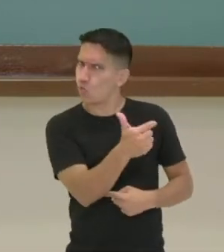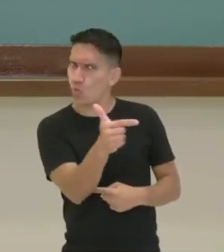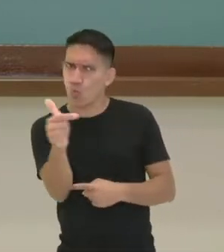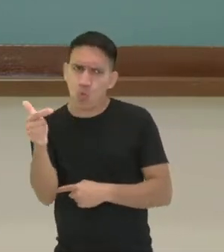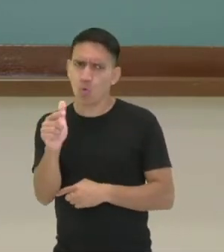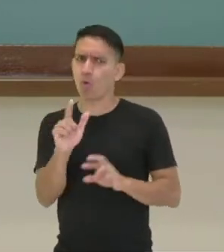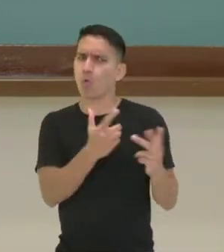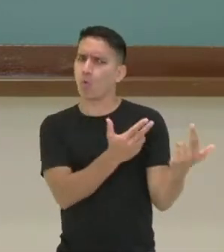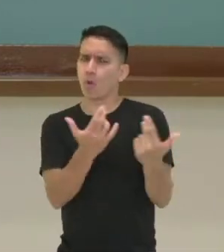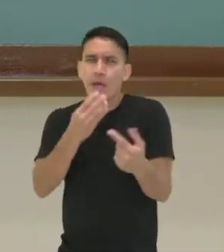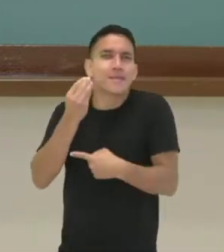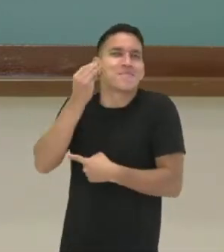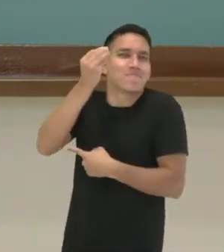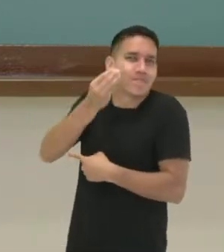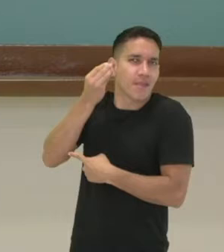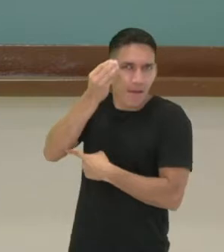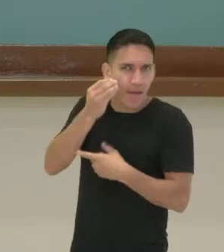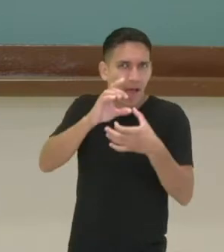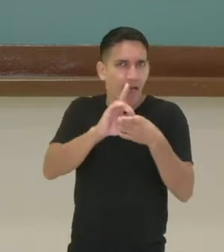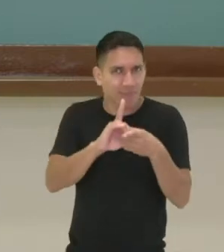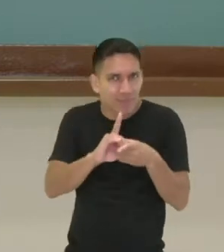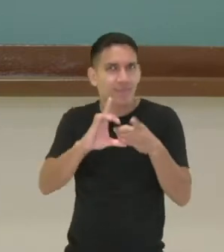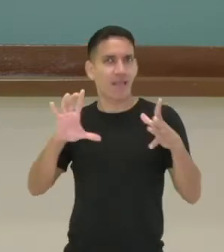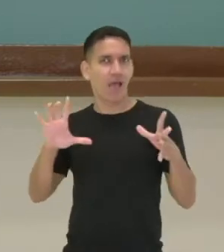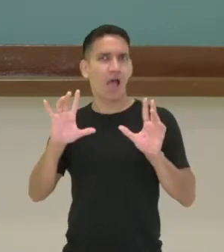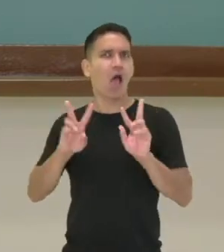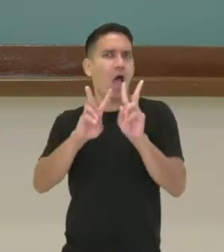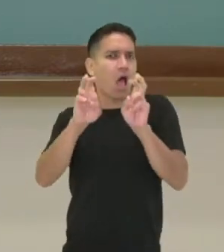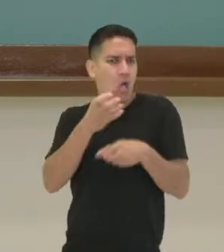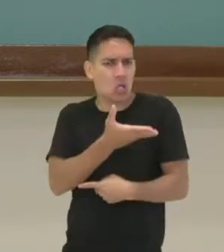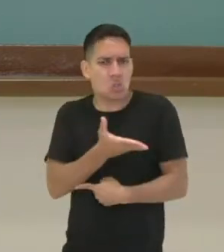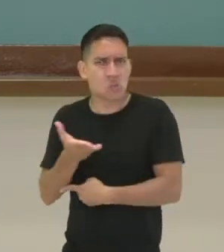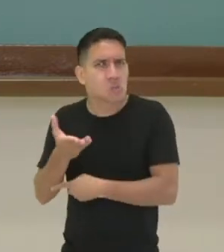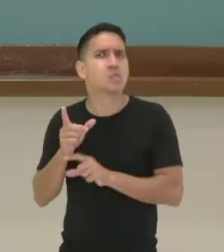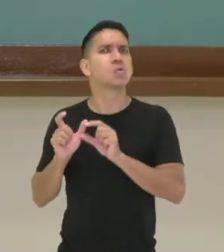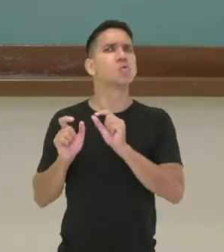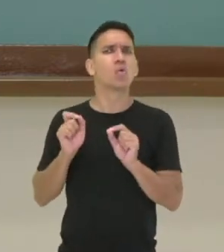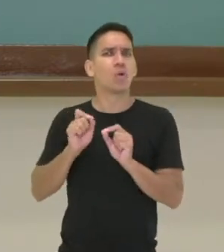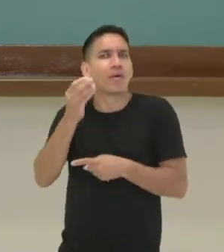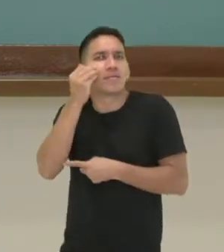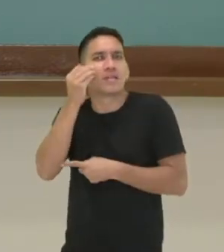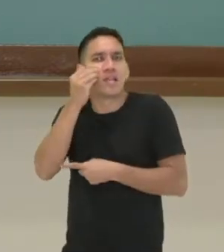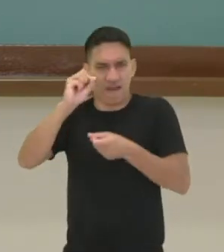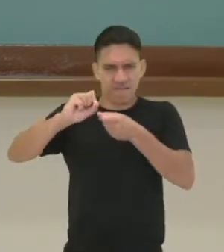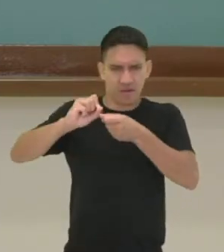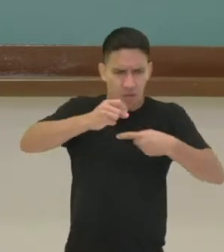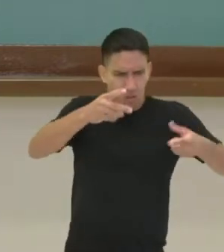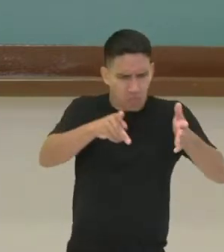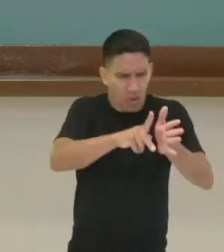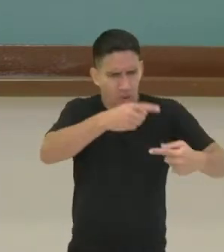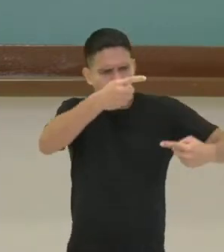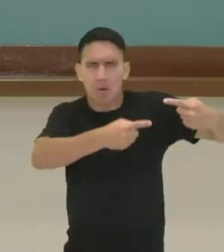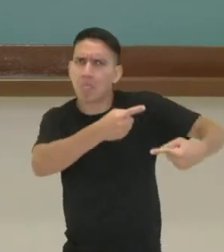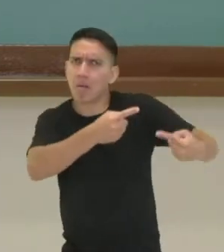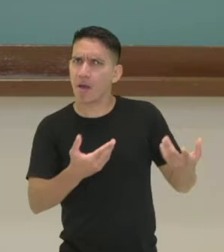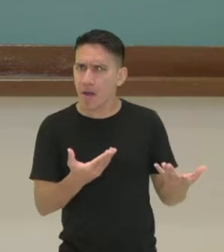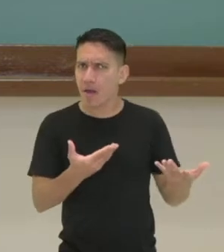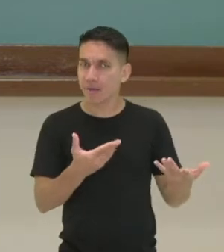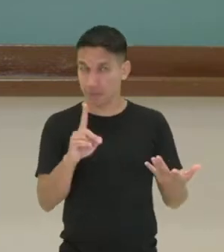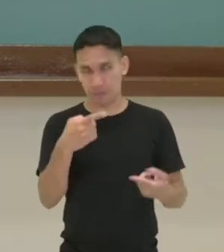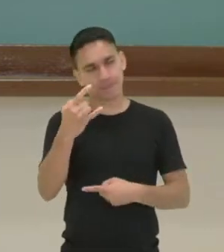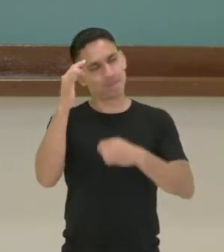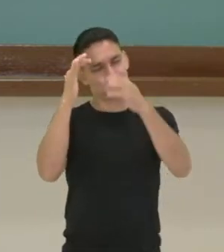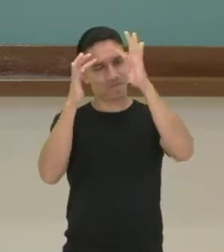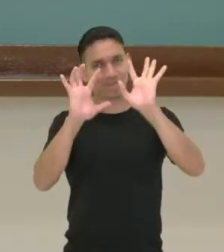uma experiência democrática, uma experiência de fazer política? Vamos pensar sobre